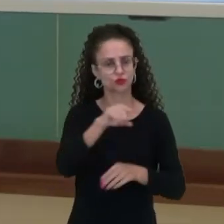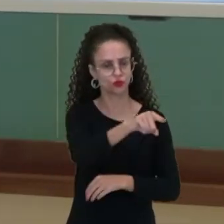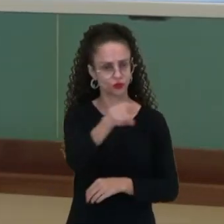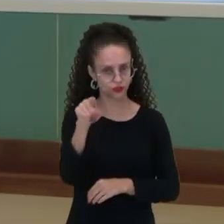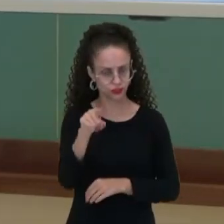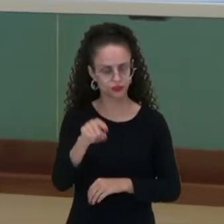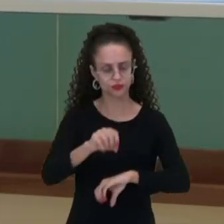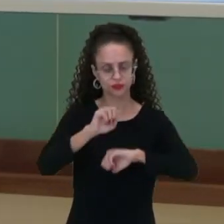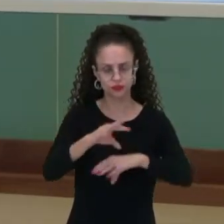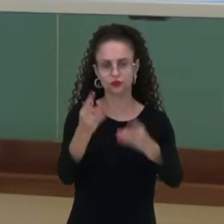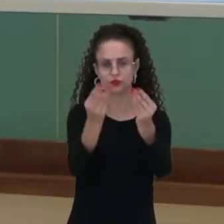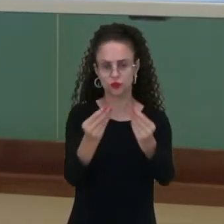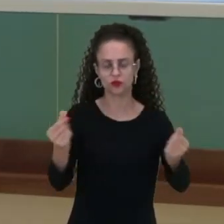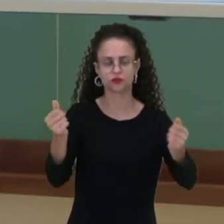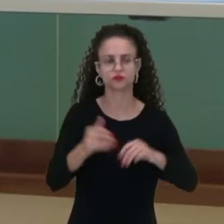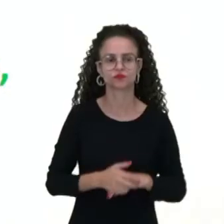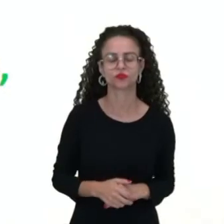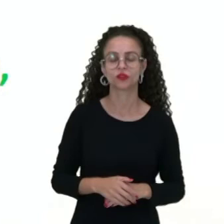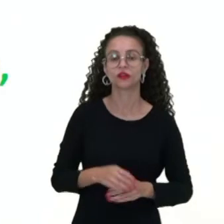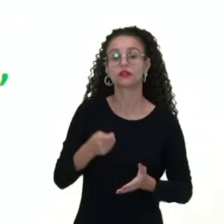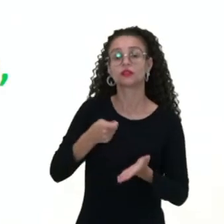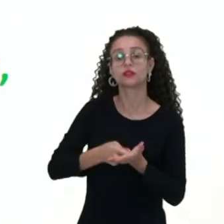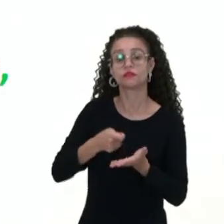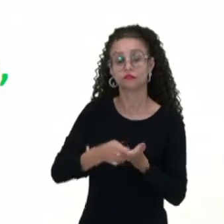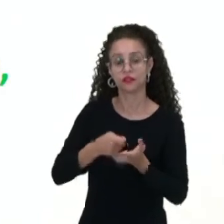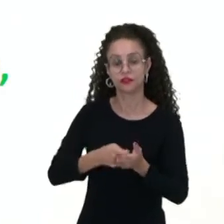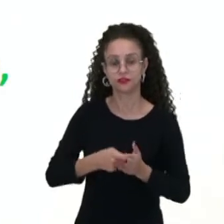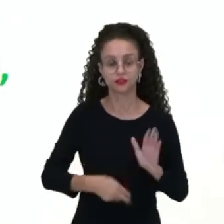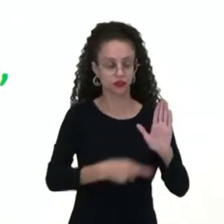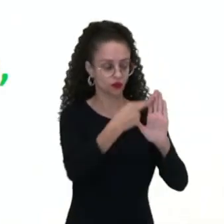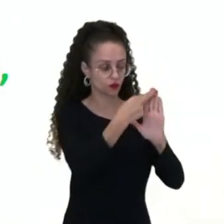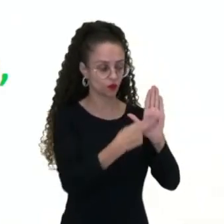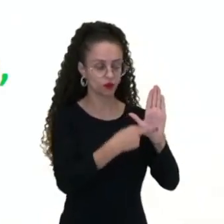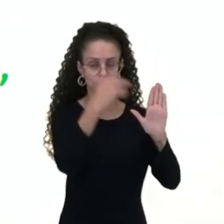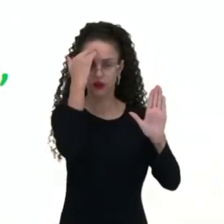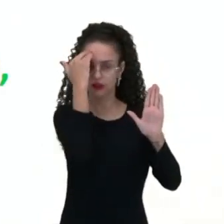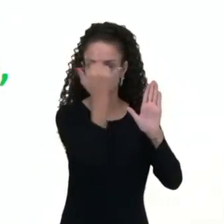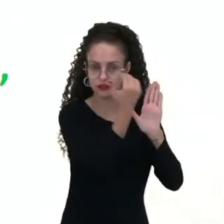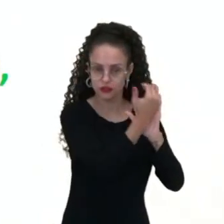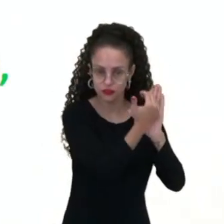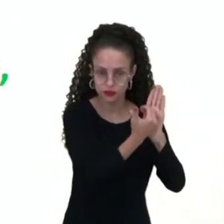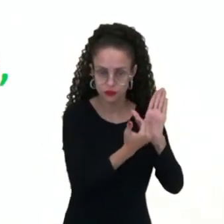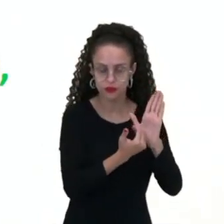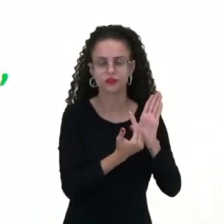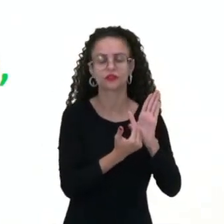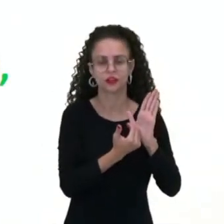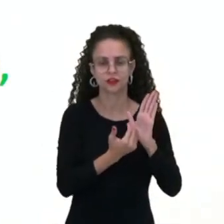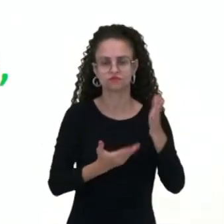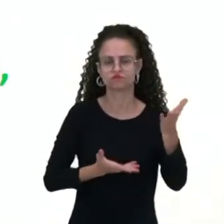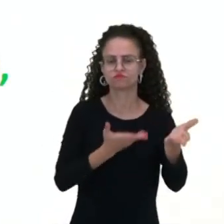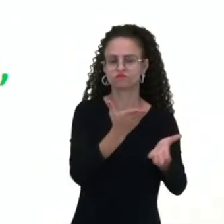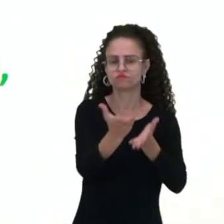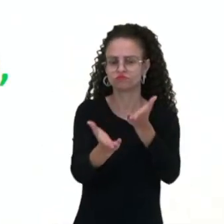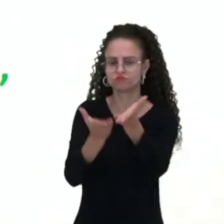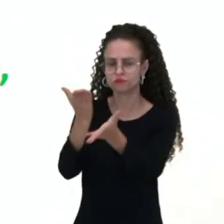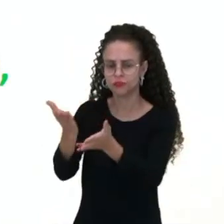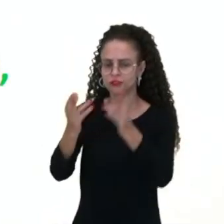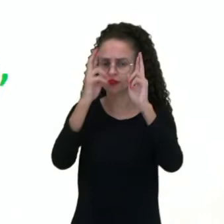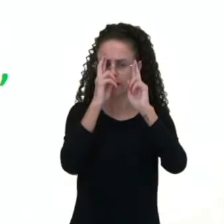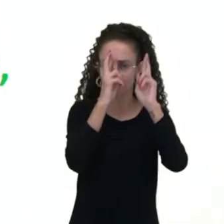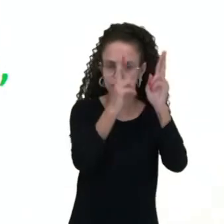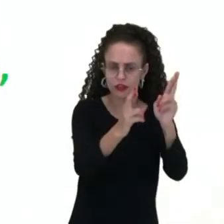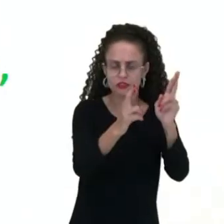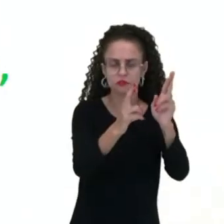qualidade. Deveres: respeitar as normas da escola, tratar de forma respeitosa e igualitária